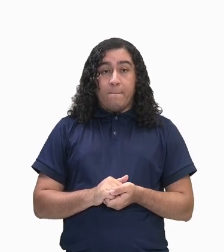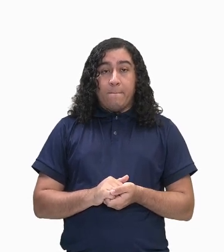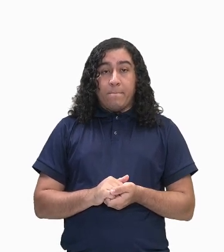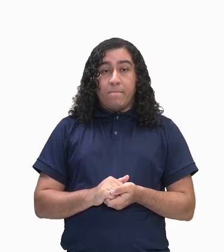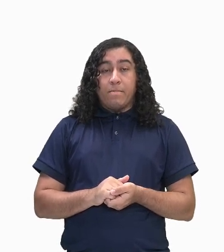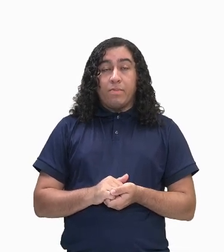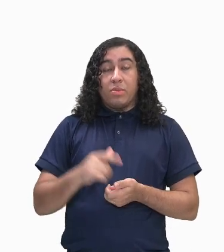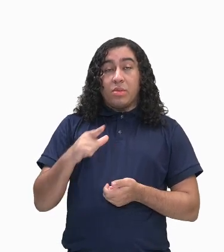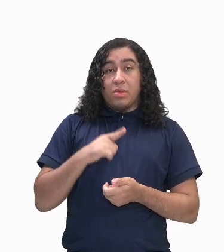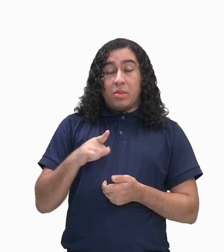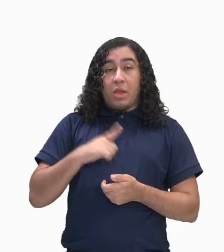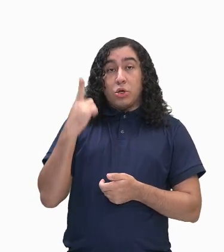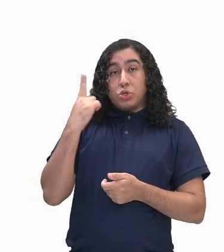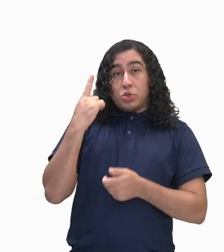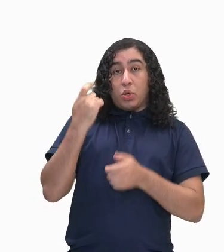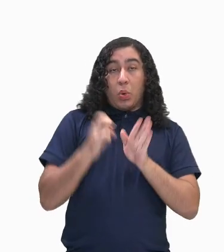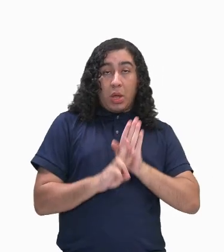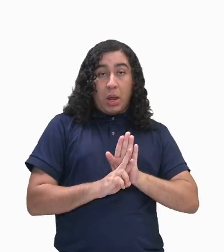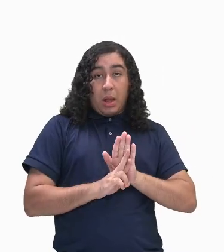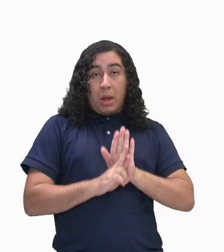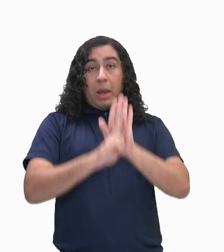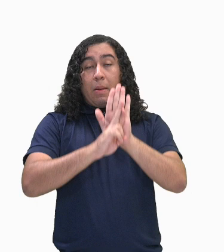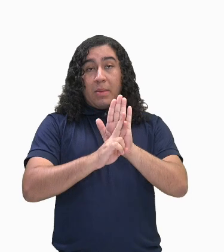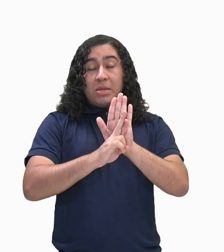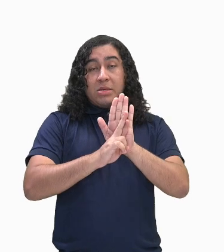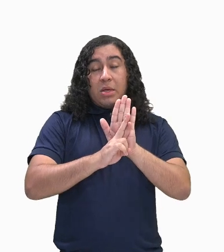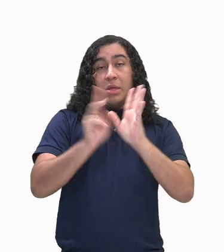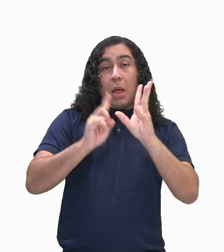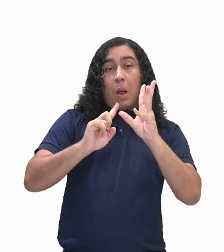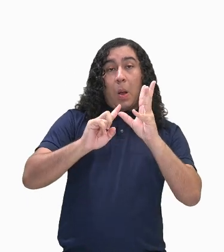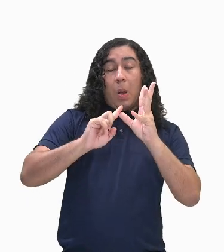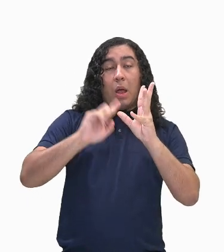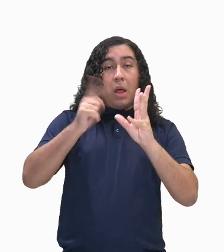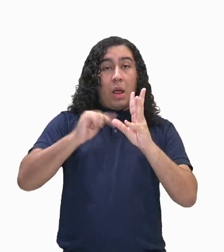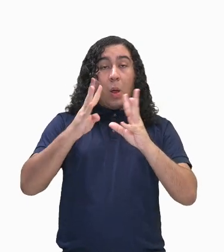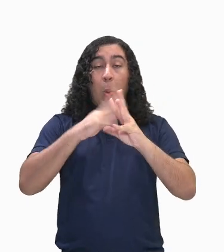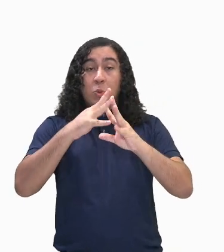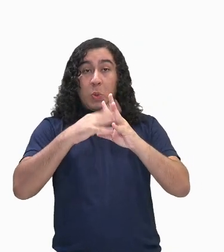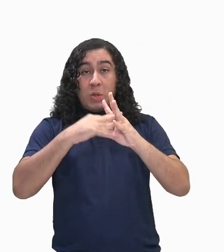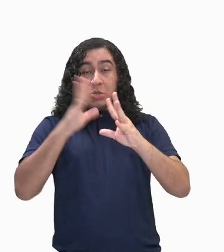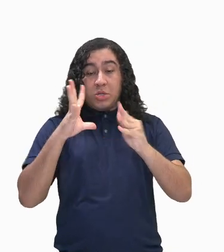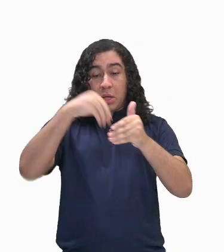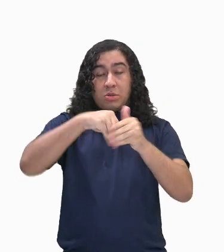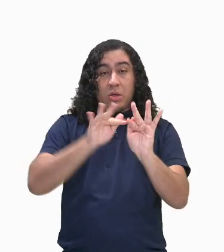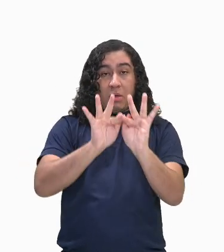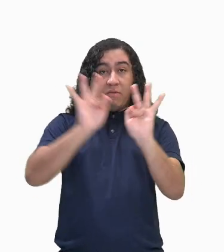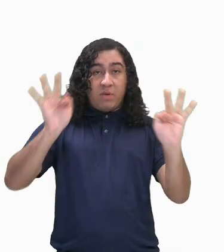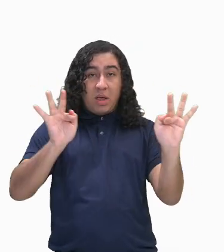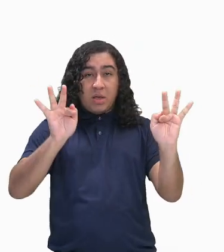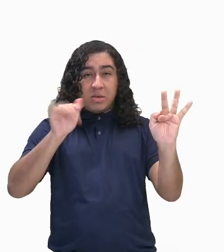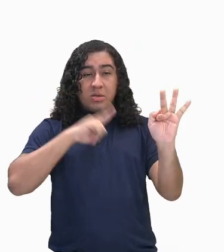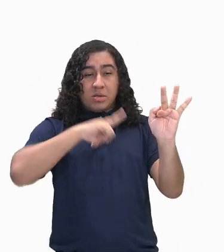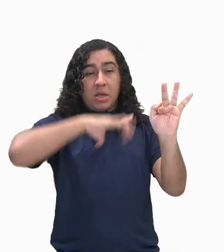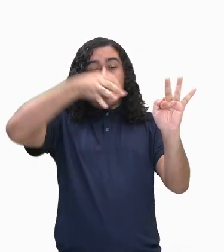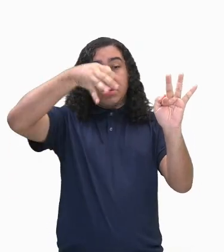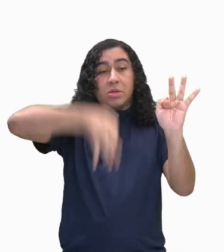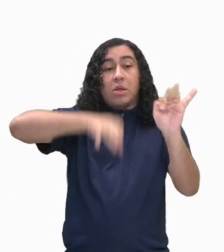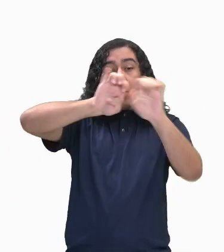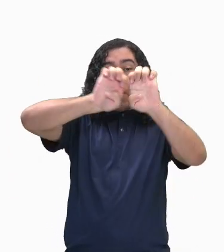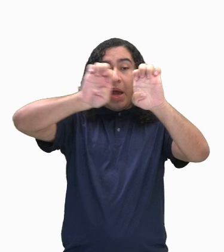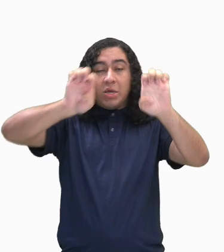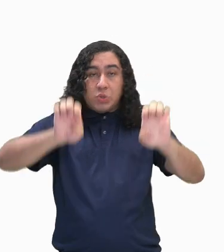consonantais em uma sequência de palavras, criando um efeito sonoro agradável. Então,